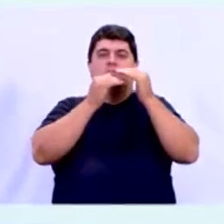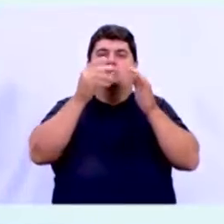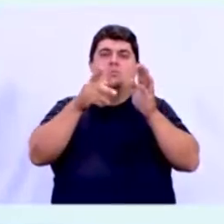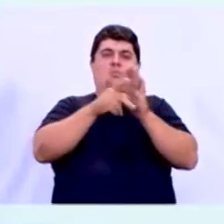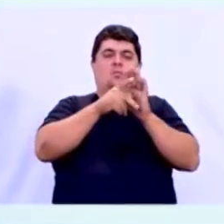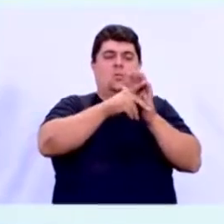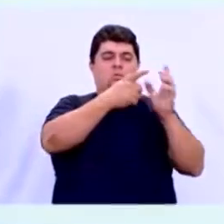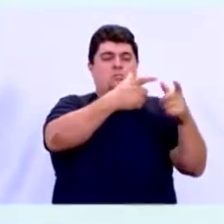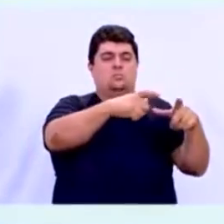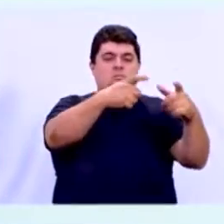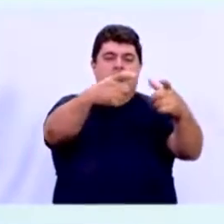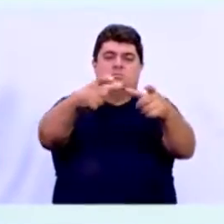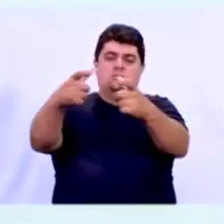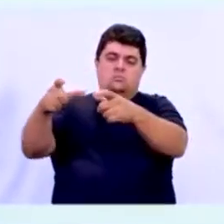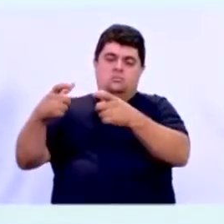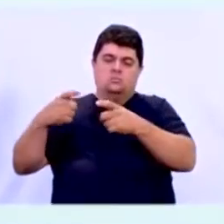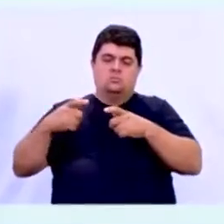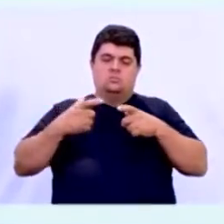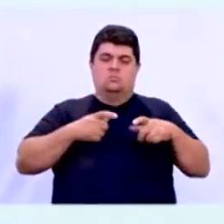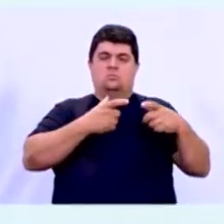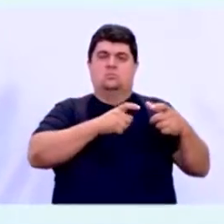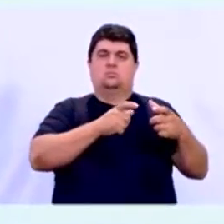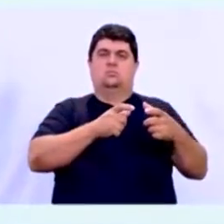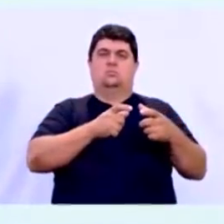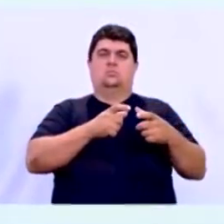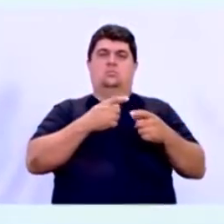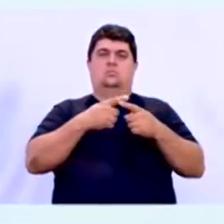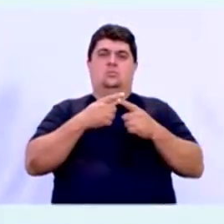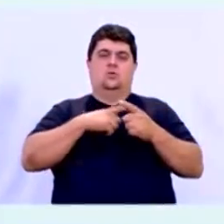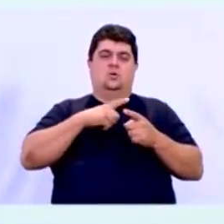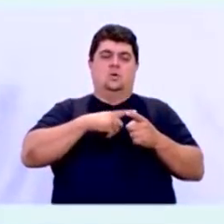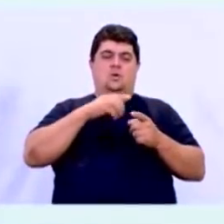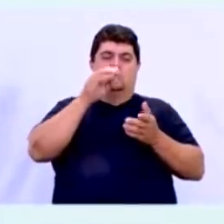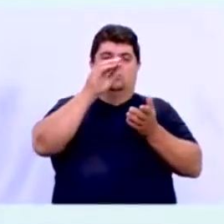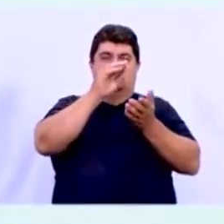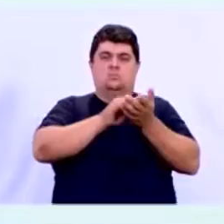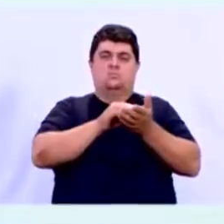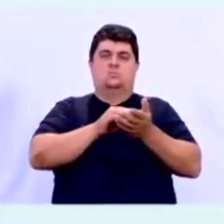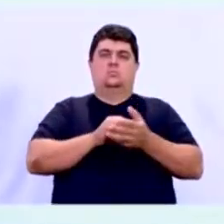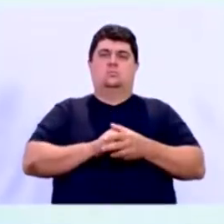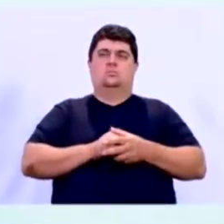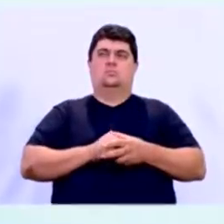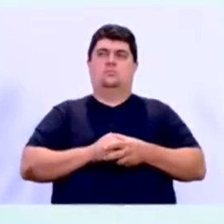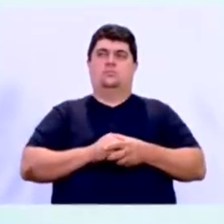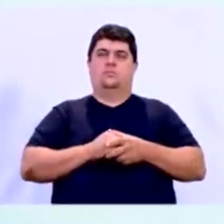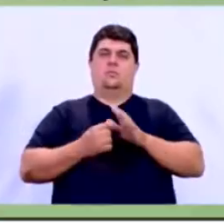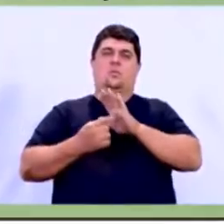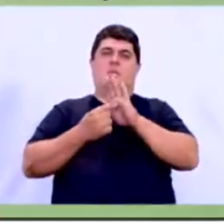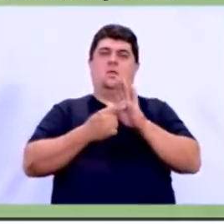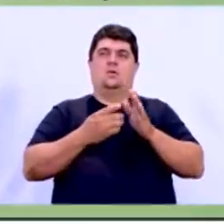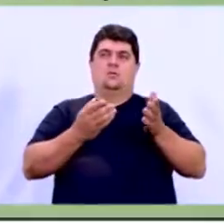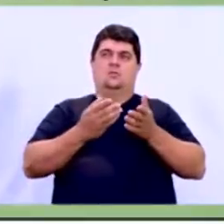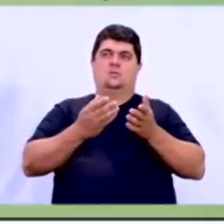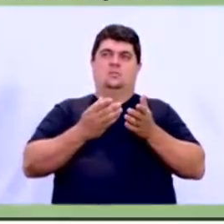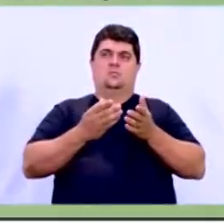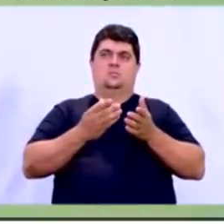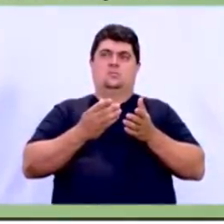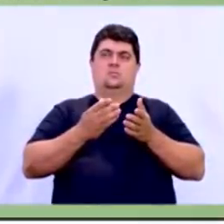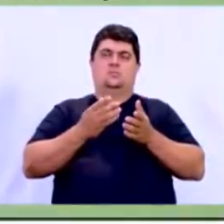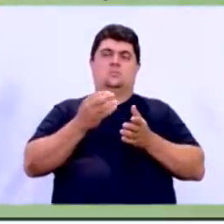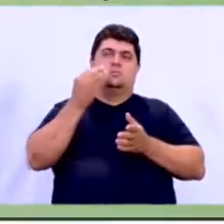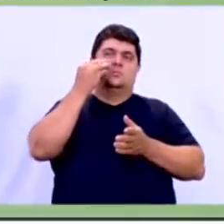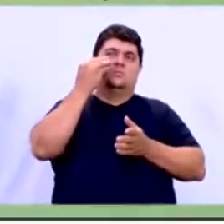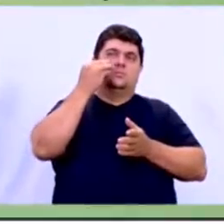da região, ao qual os alunos estão inseridos, né? Então, vou apresentar aqui, só para a gente, a